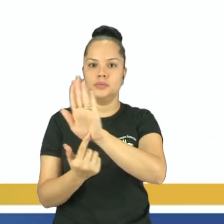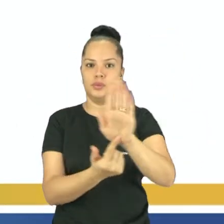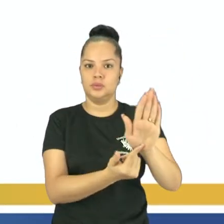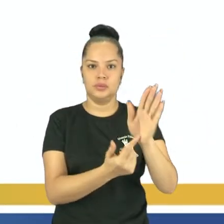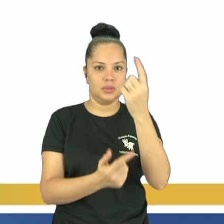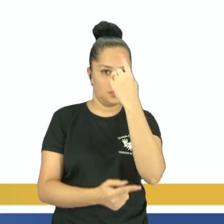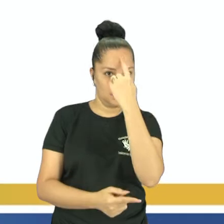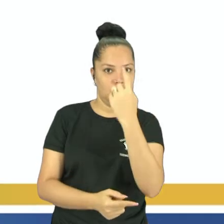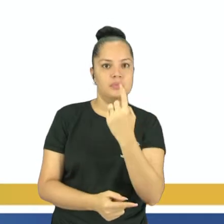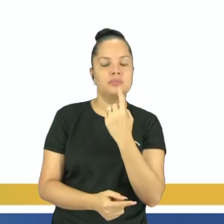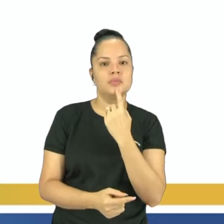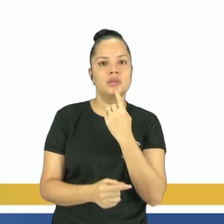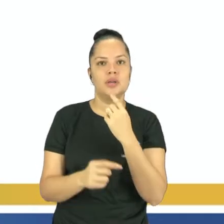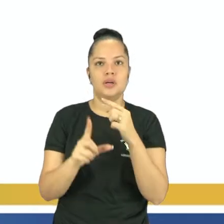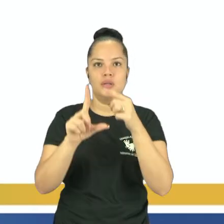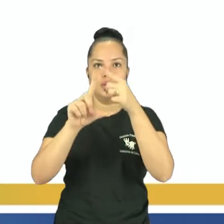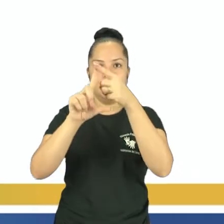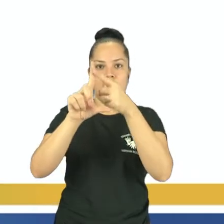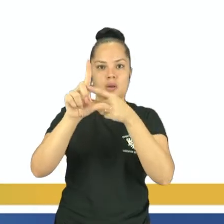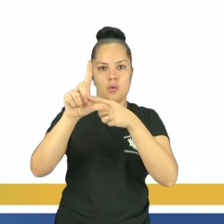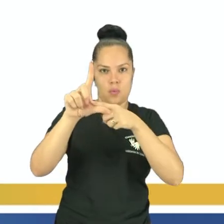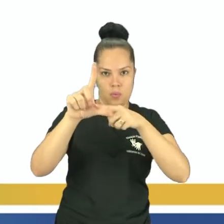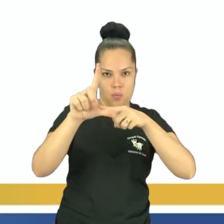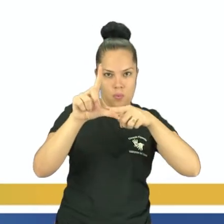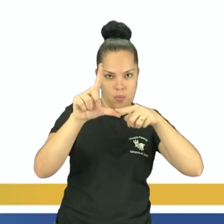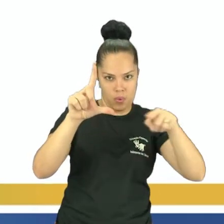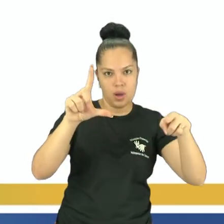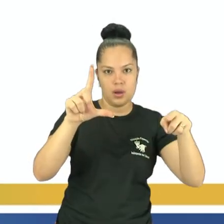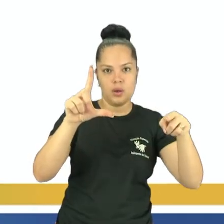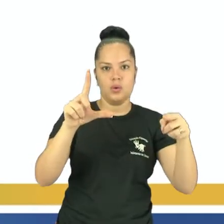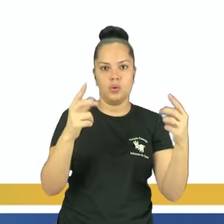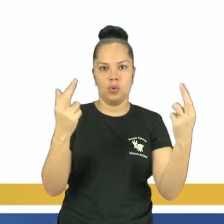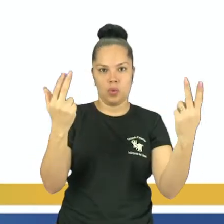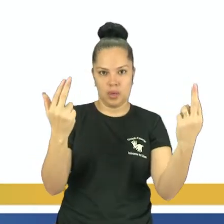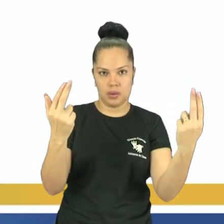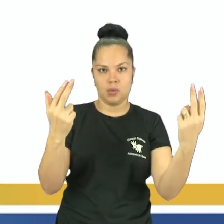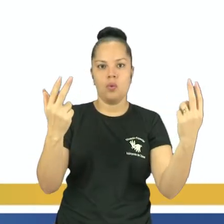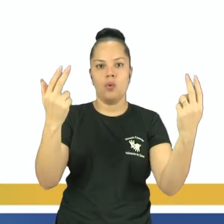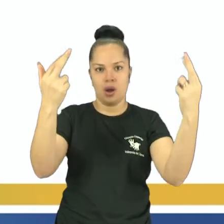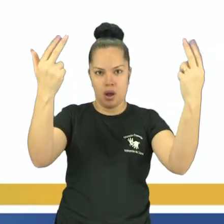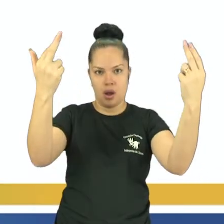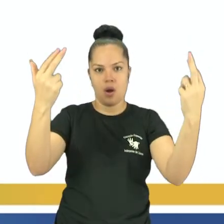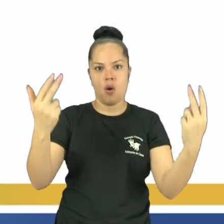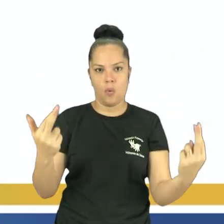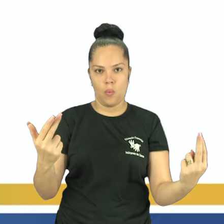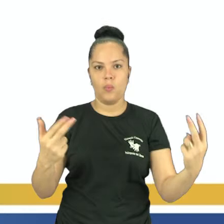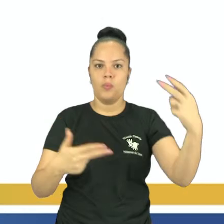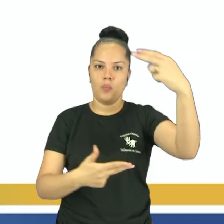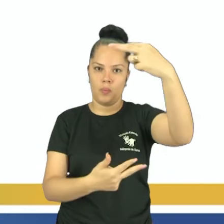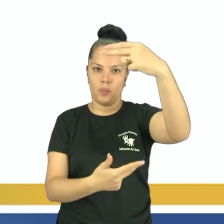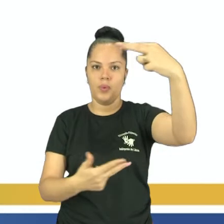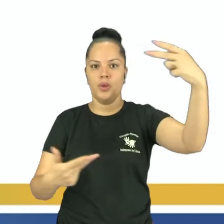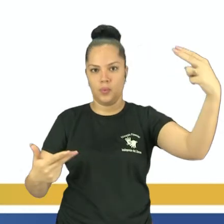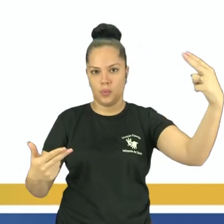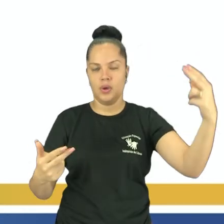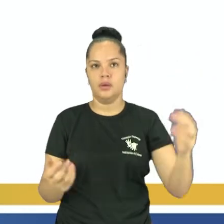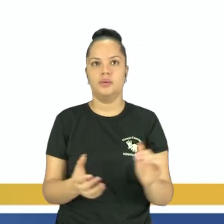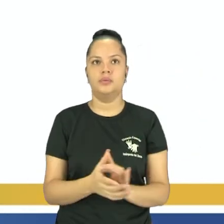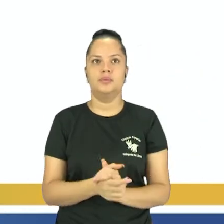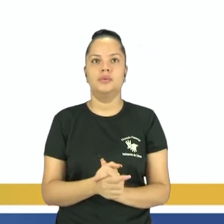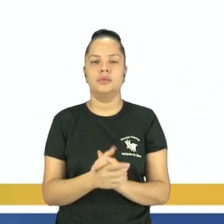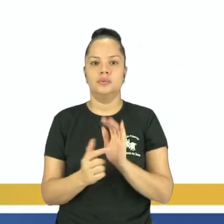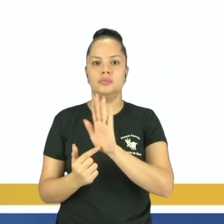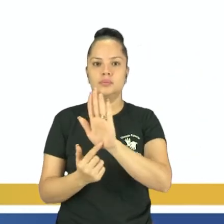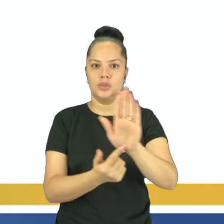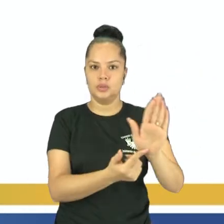que esses ângulos, né, eles devem ser congruentes, né? Então, todos os ângulos têm que ter a mesma medida, certo? E